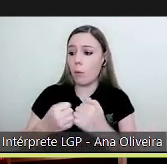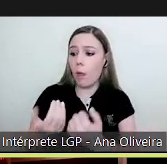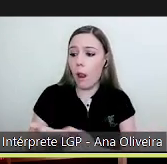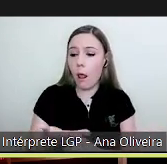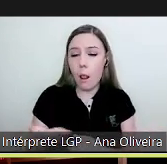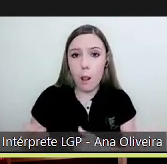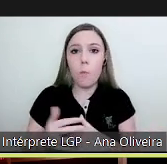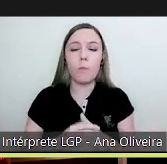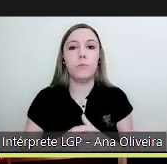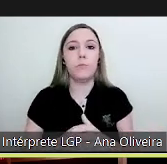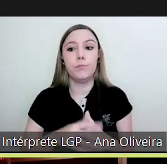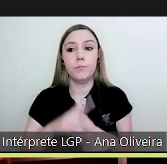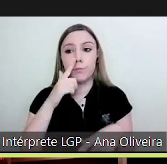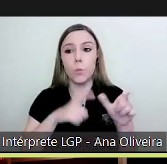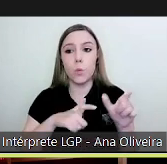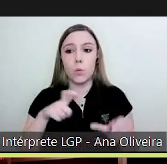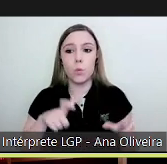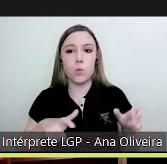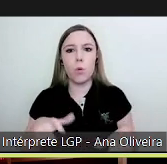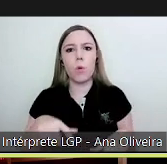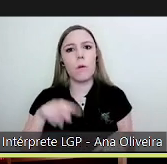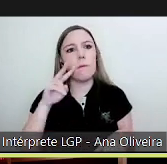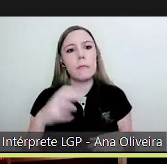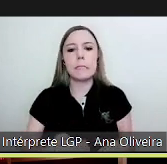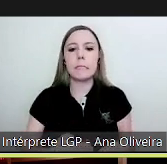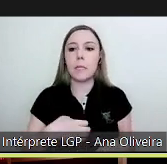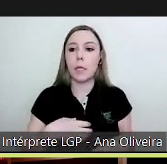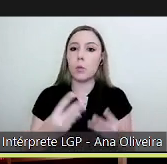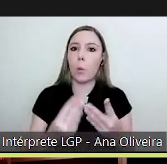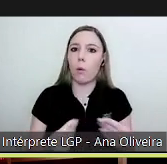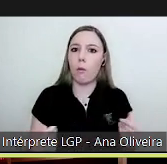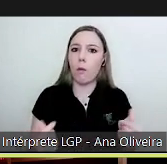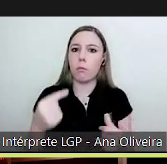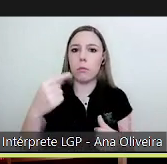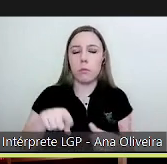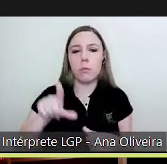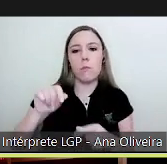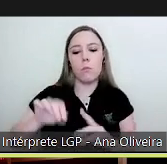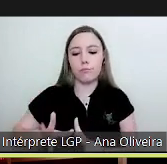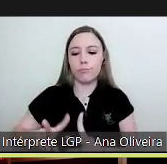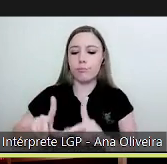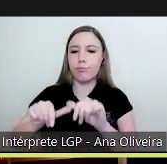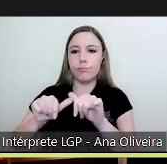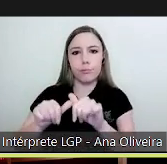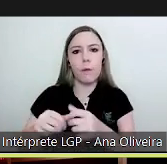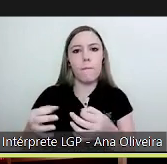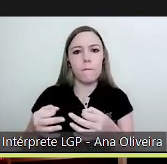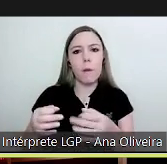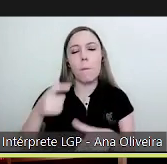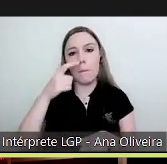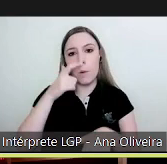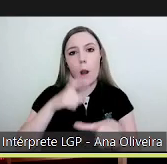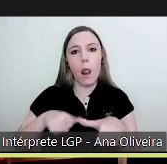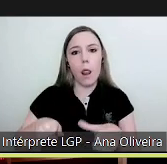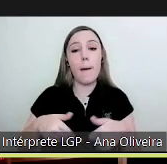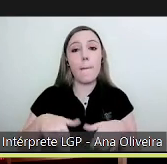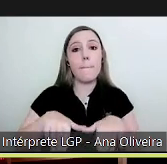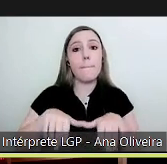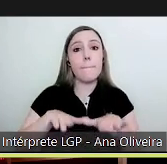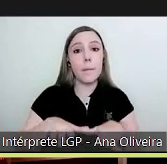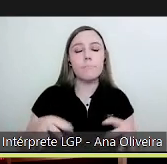onde encontram, enfim, qualidade e se desenvolvem do ponto de vista humano, mas de